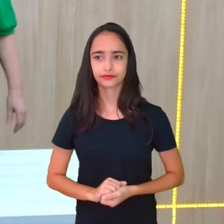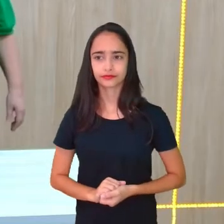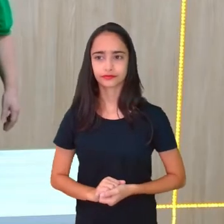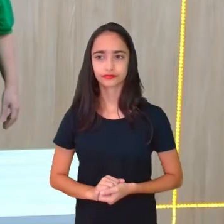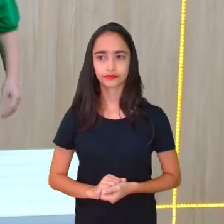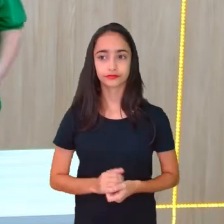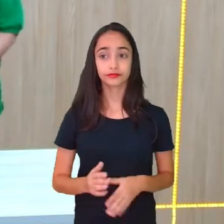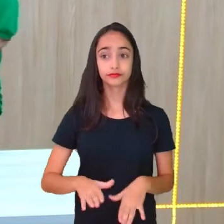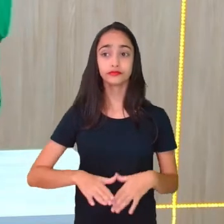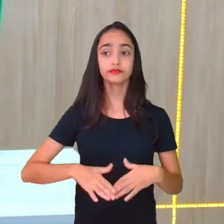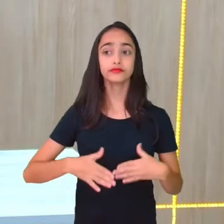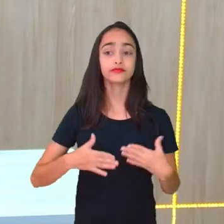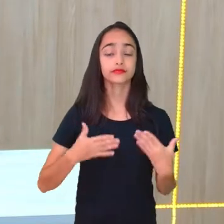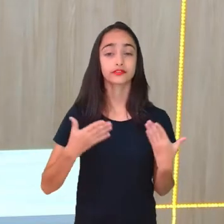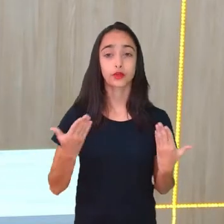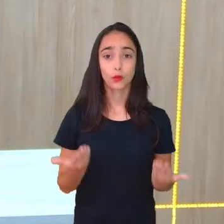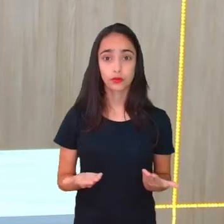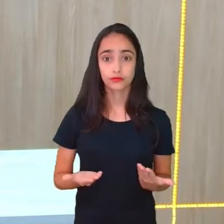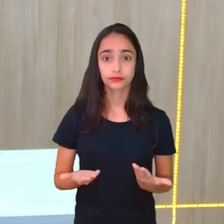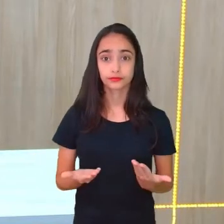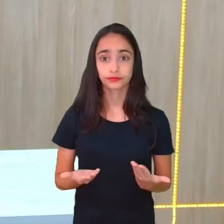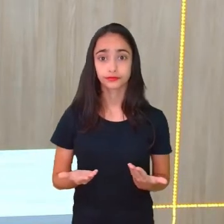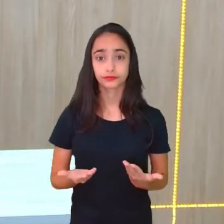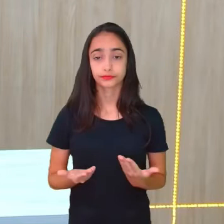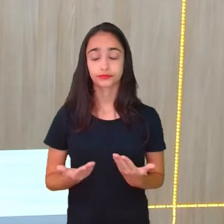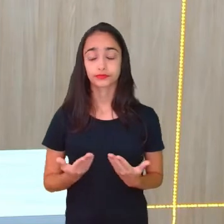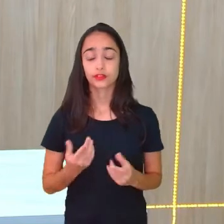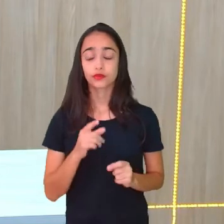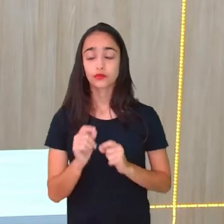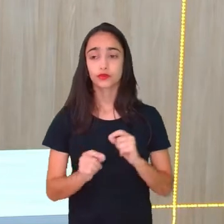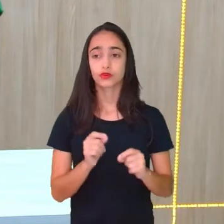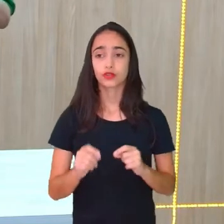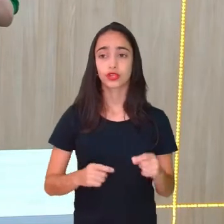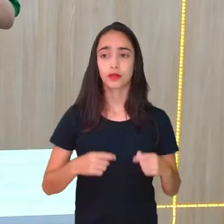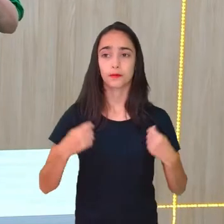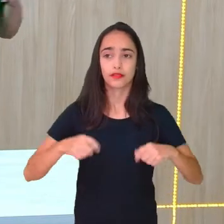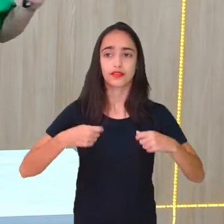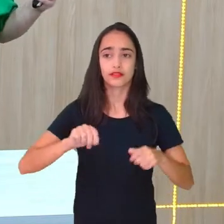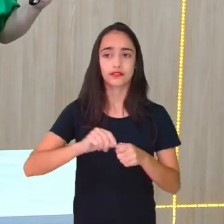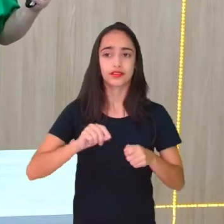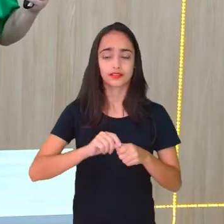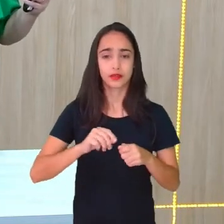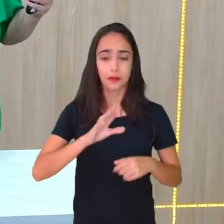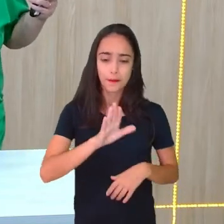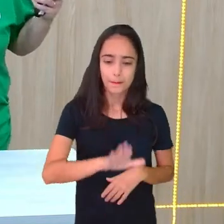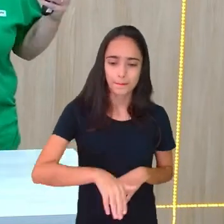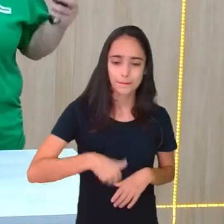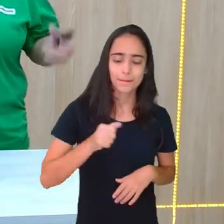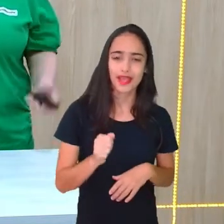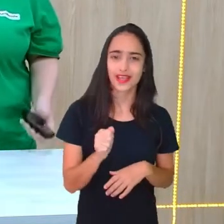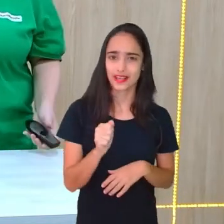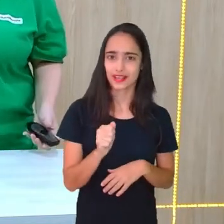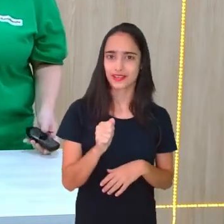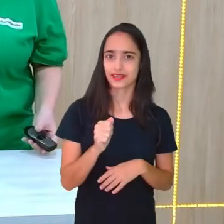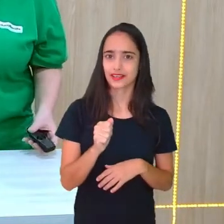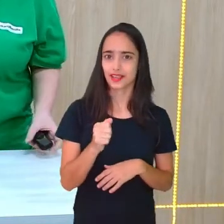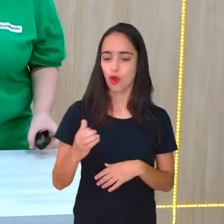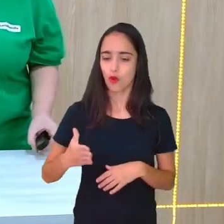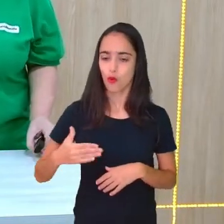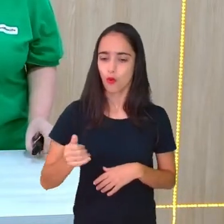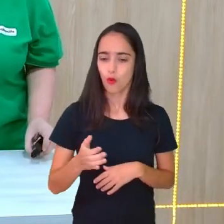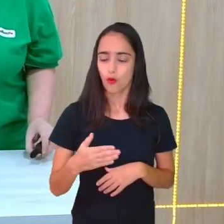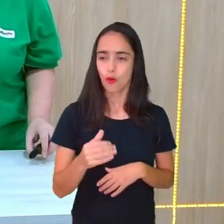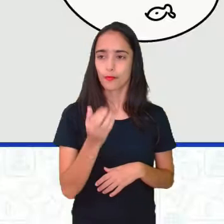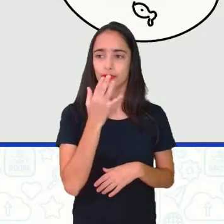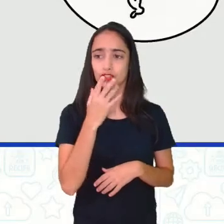Qual é o evento? Pescar um peixinho azul. Olha, gente, novamente ele vai dar um zoom